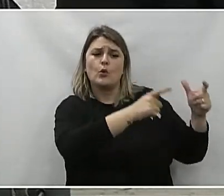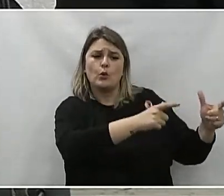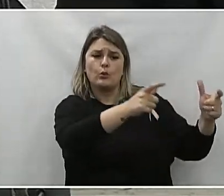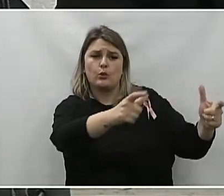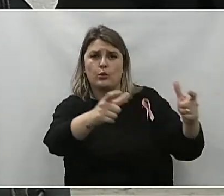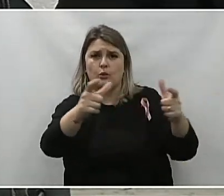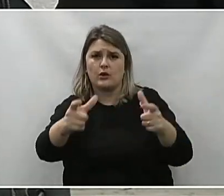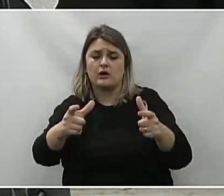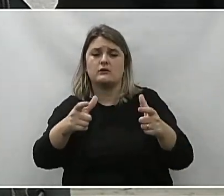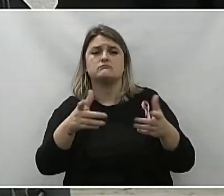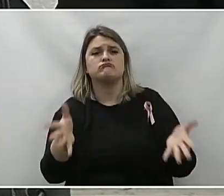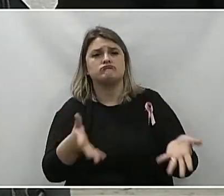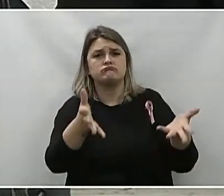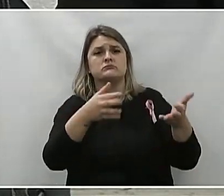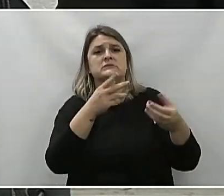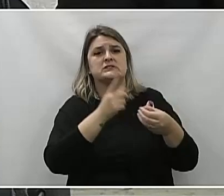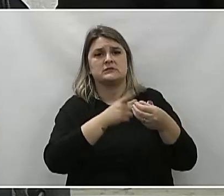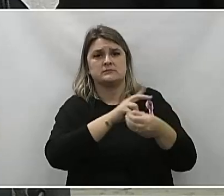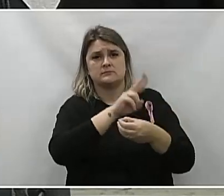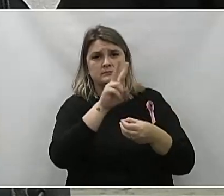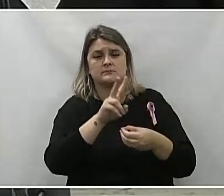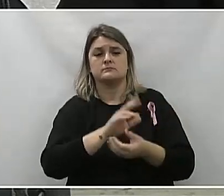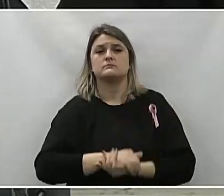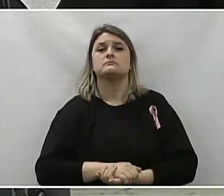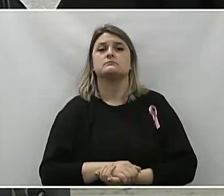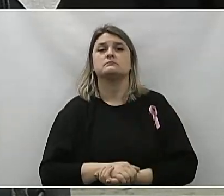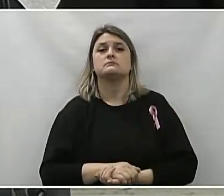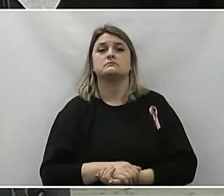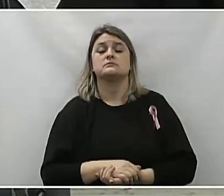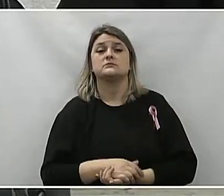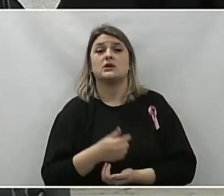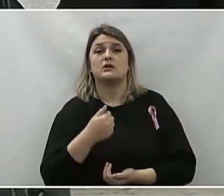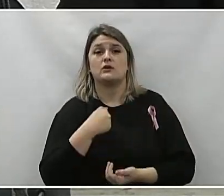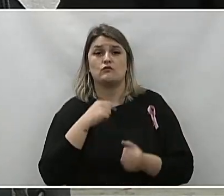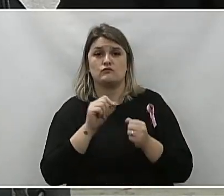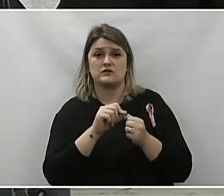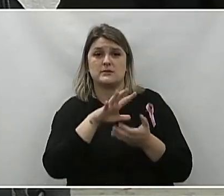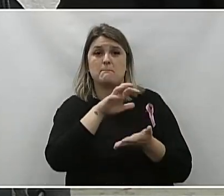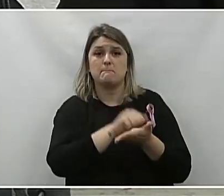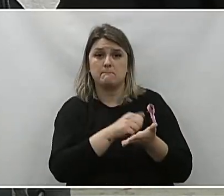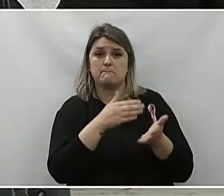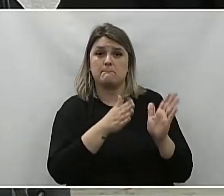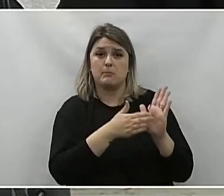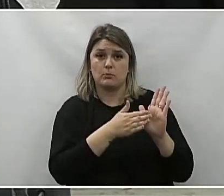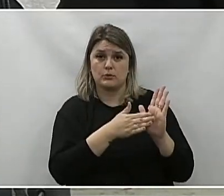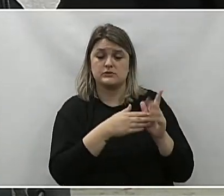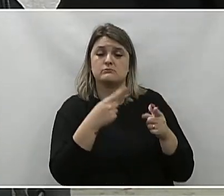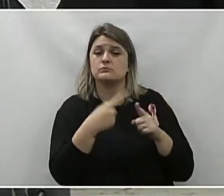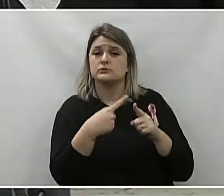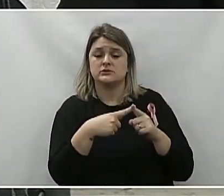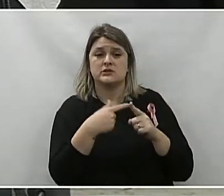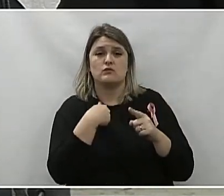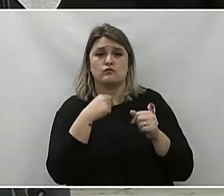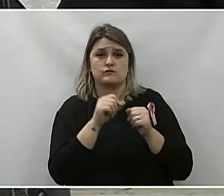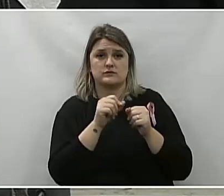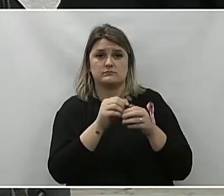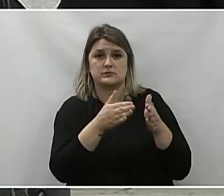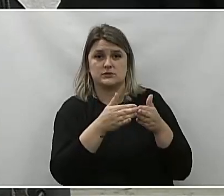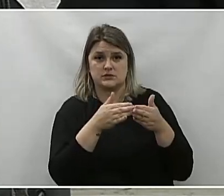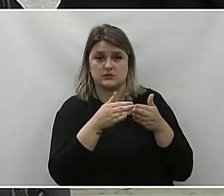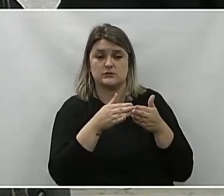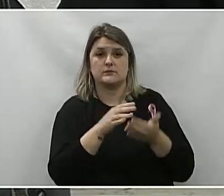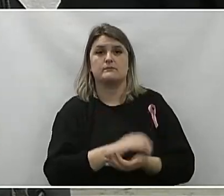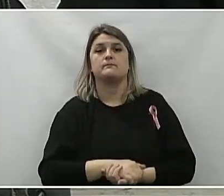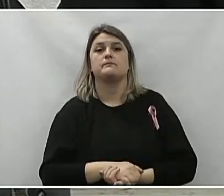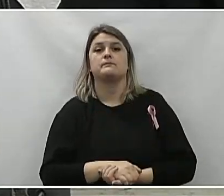e que possa ser um incentivo também para os outros municípios então deixo aqui o meu registro do Porquê desse requerimento palavras